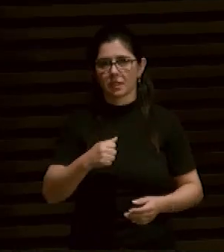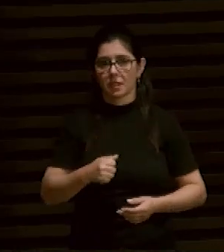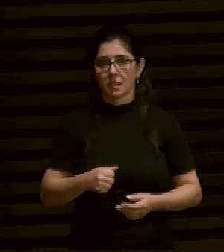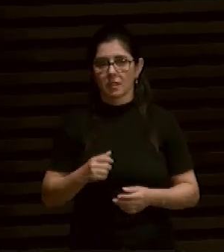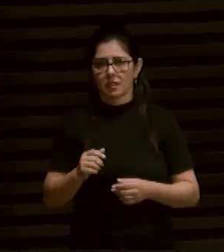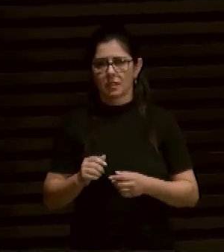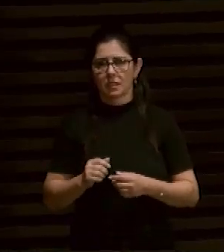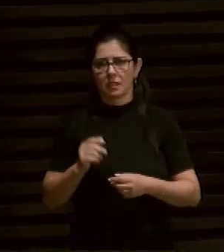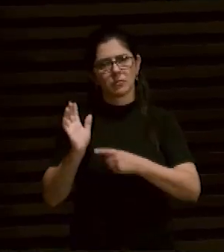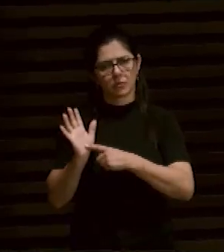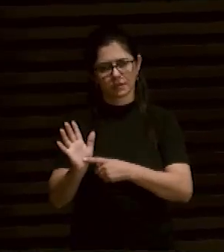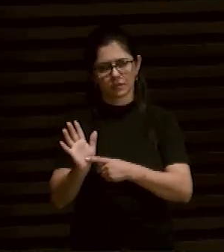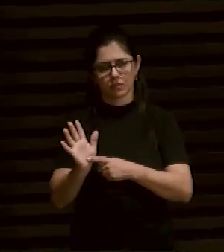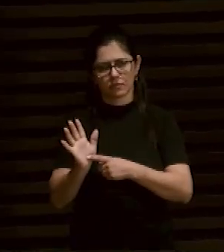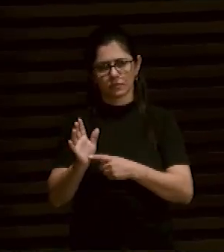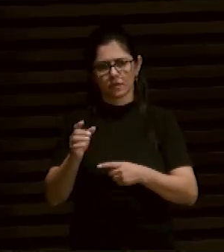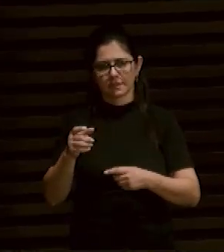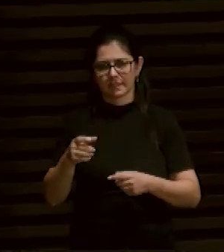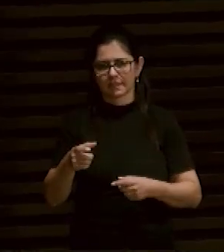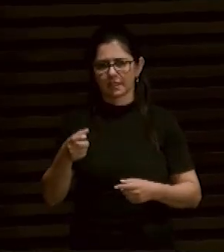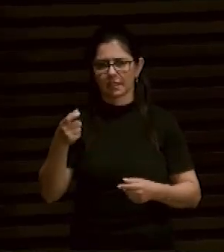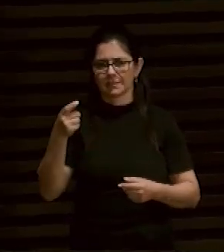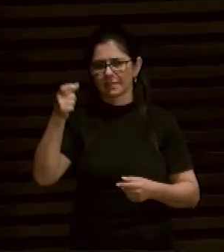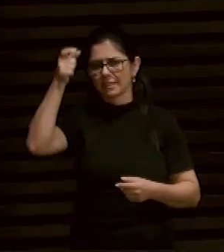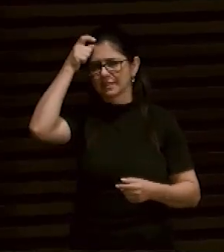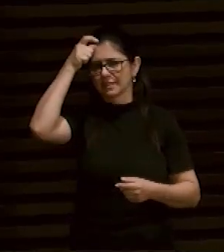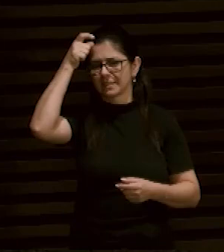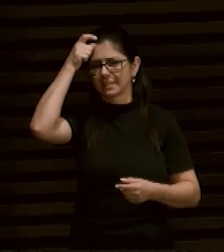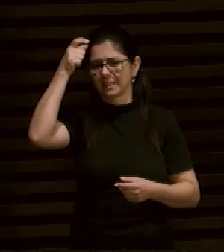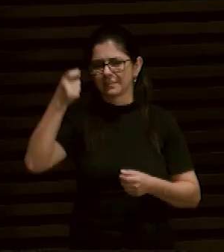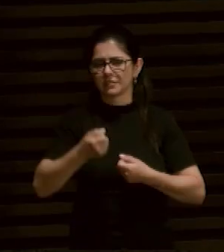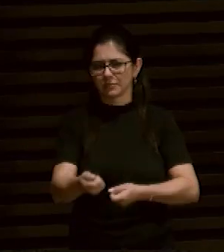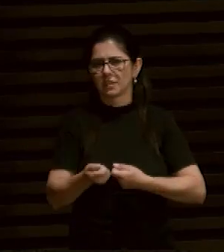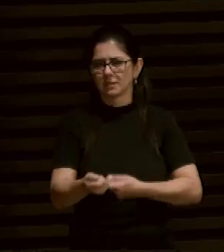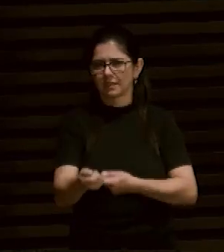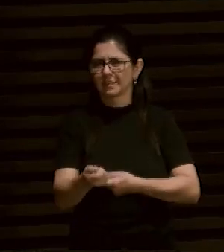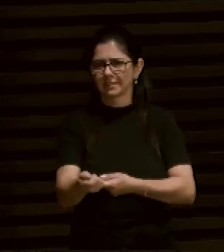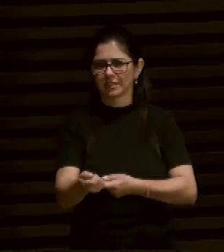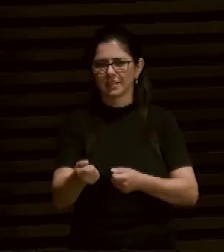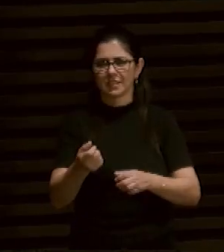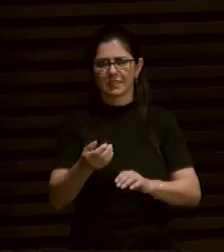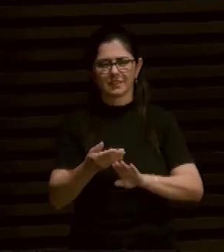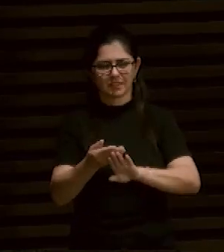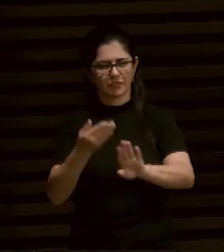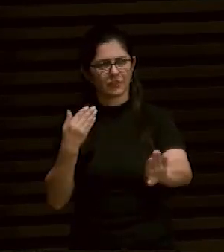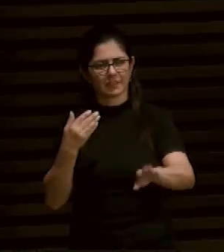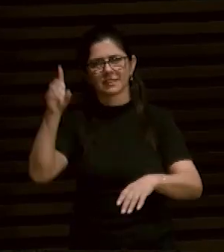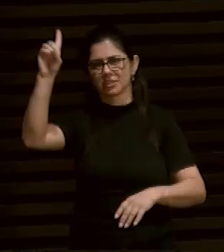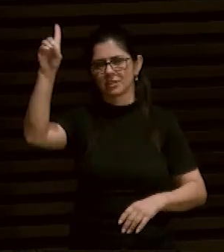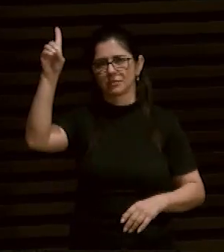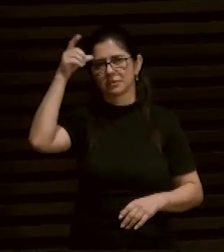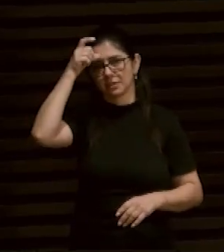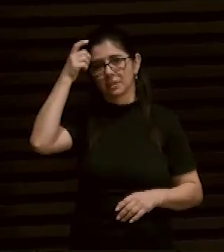Satanás ele atua na vida das pessoas para poder fazer com que elas cada vez mais se afastem de Deus. E nesse livro ele